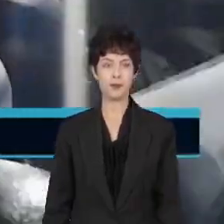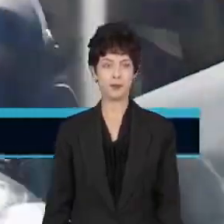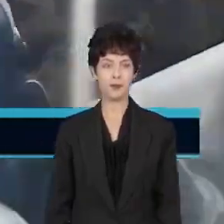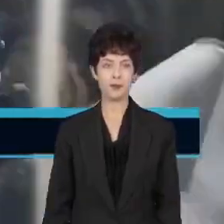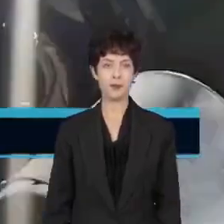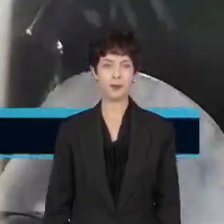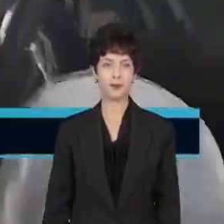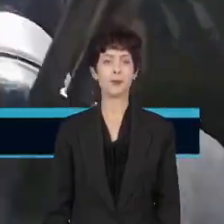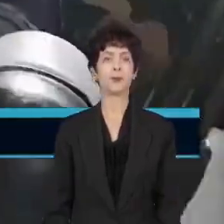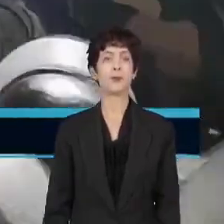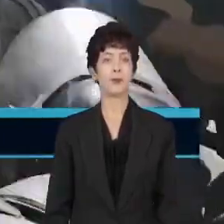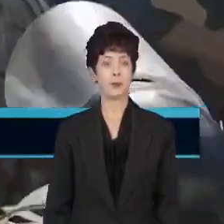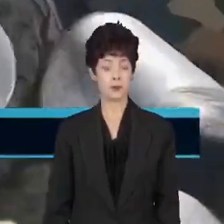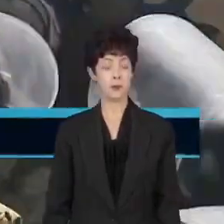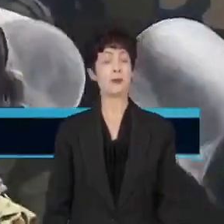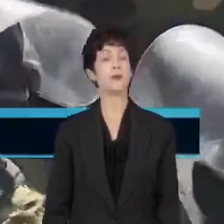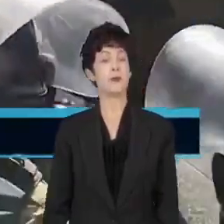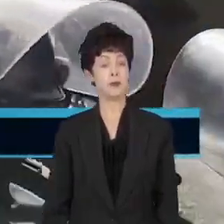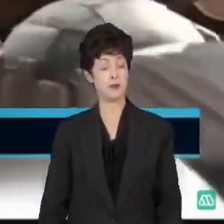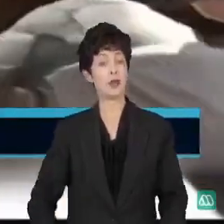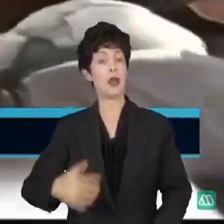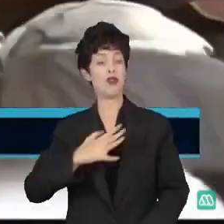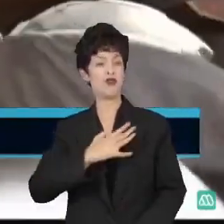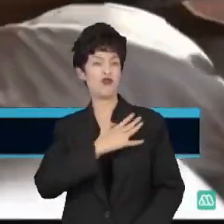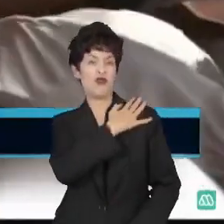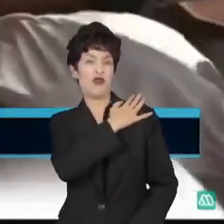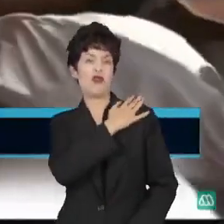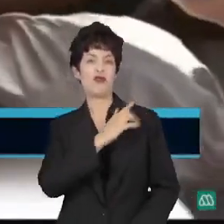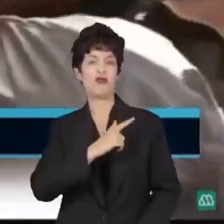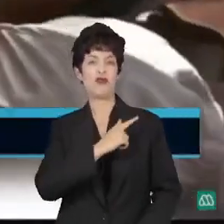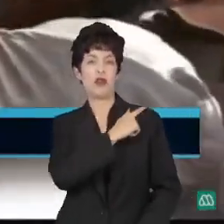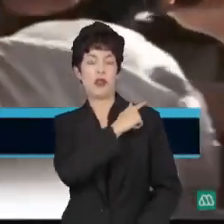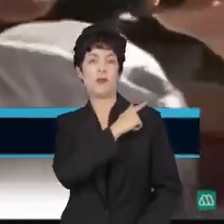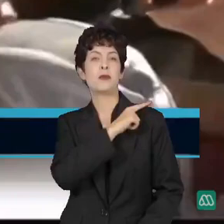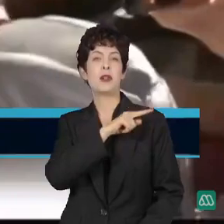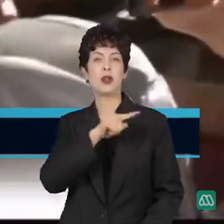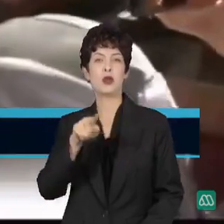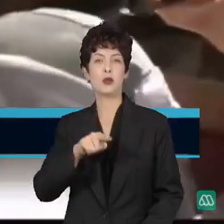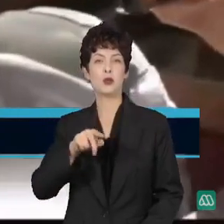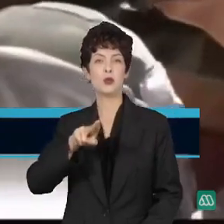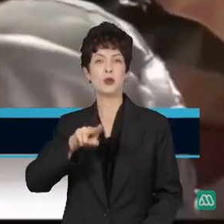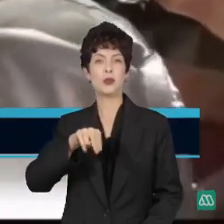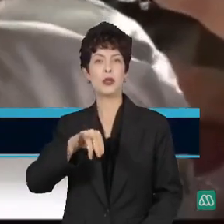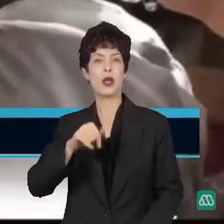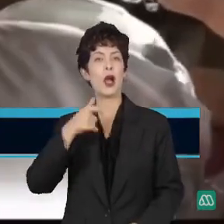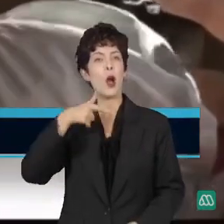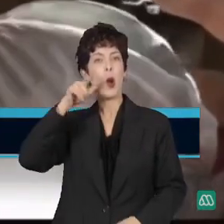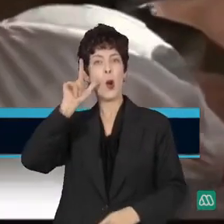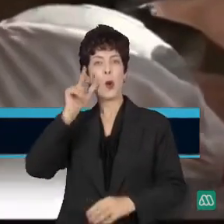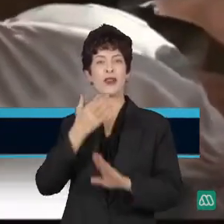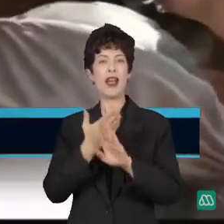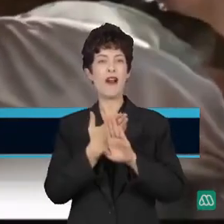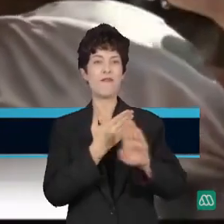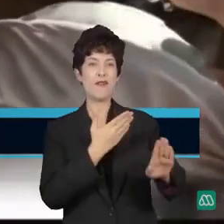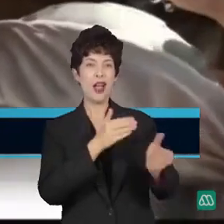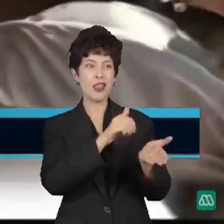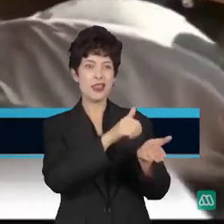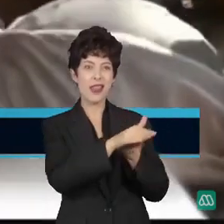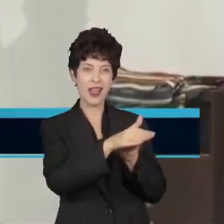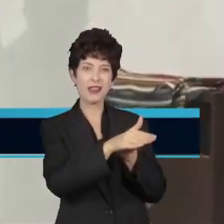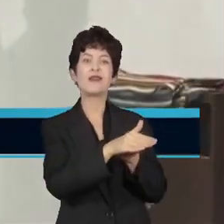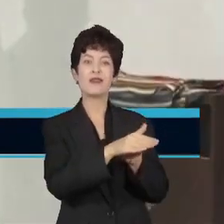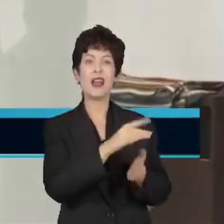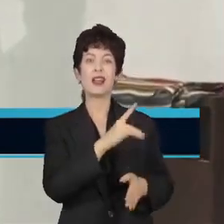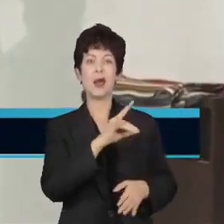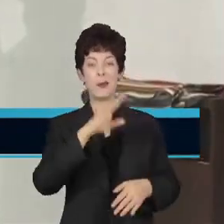A ordem da tentativa de golpe partiu do general Juan José Zúñiga, que ontem tinha sido afastado do posto de chefe do Exército da